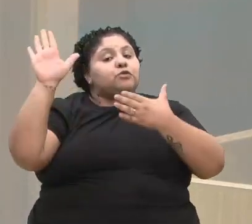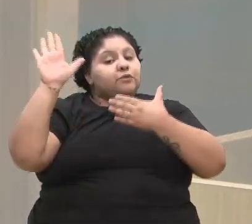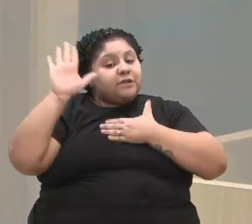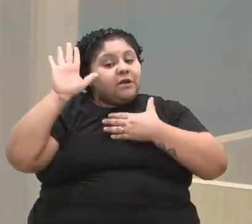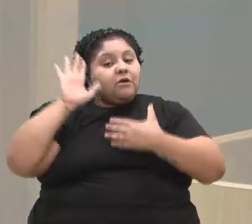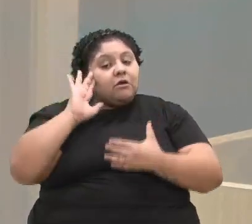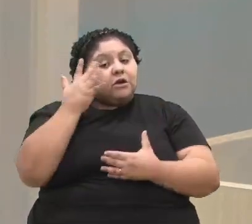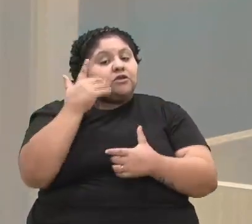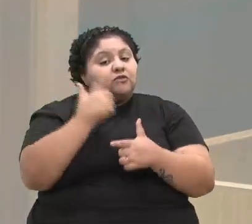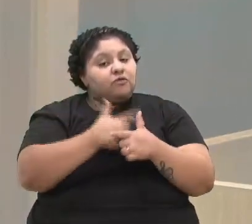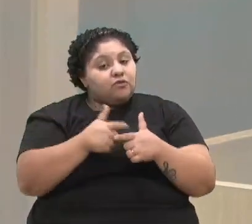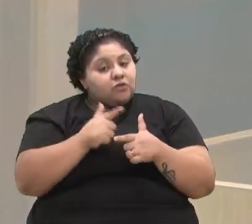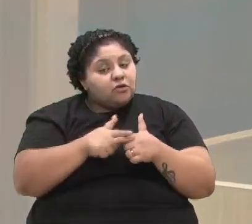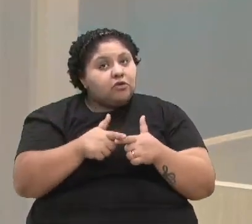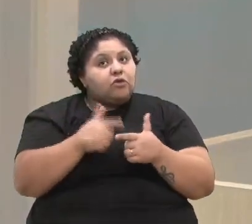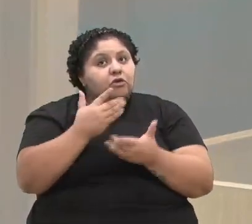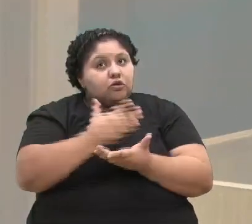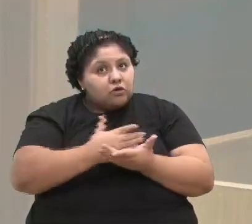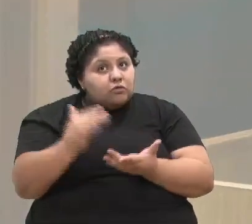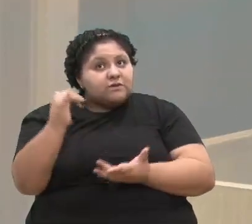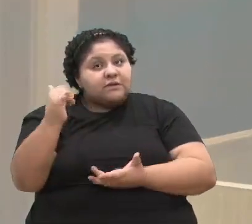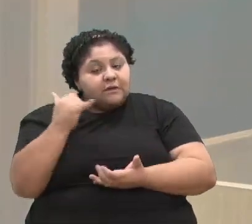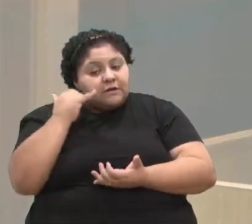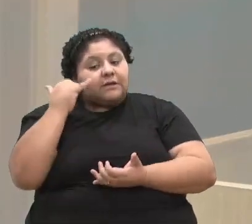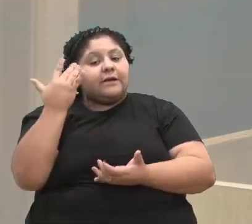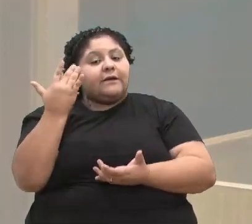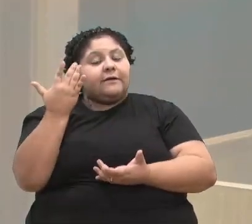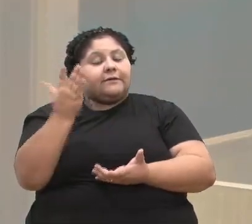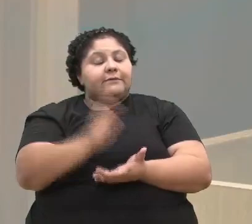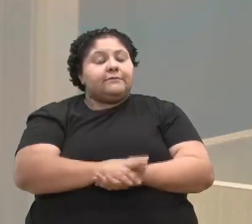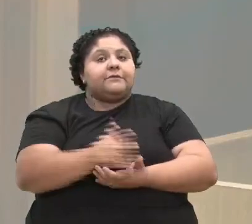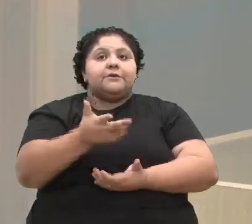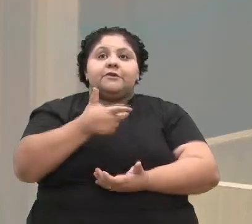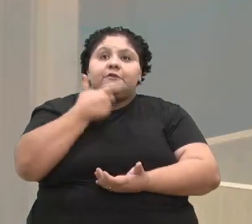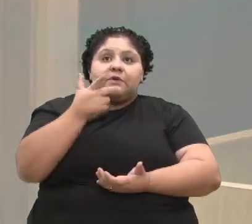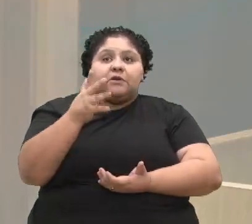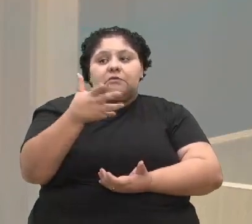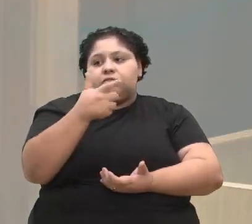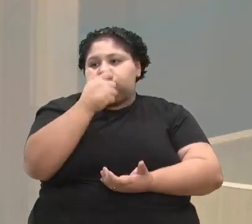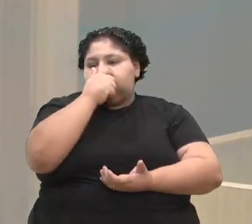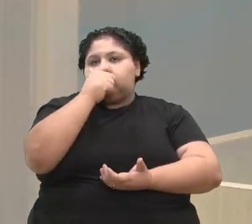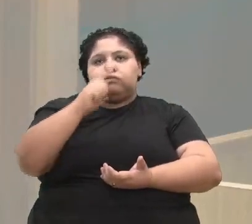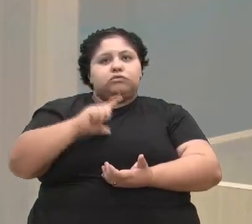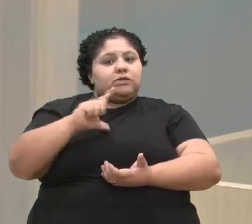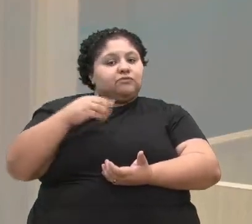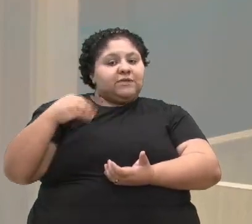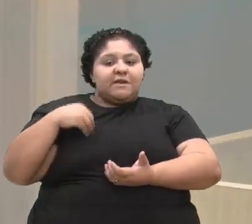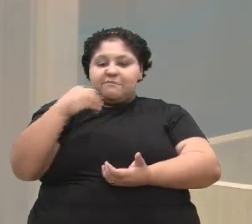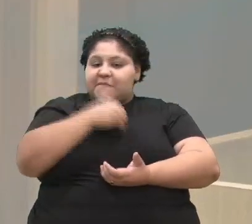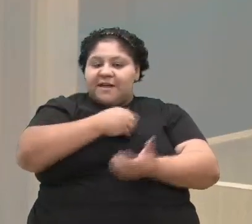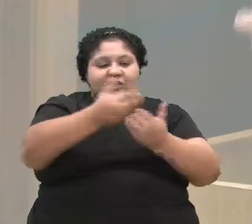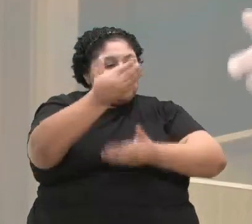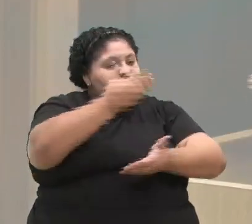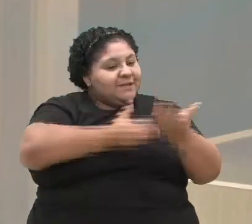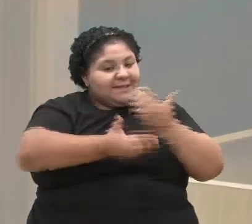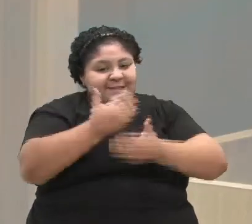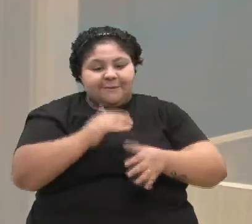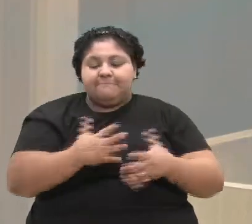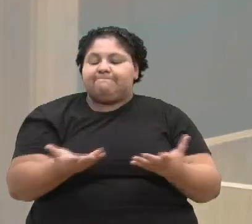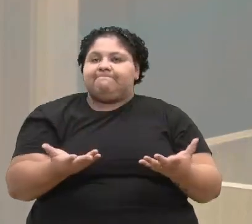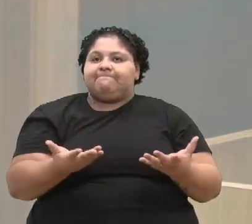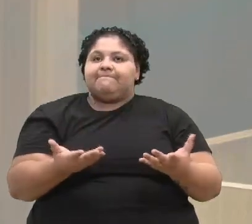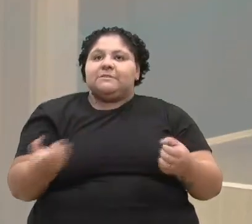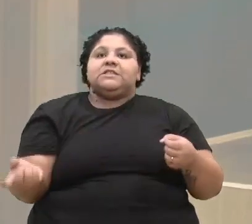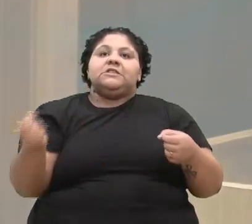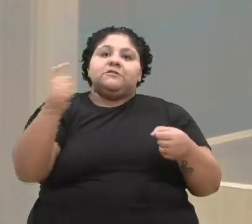problema, começaram a ligar para nós de noite de novo, falando, está lotado, não tem médico atendendo, não está funcionando.